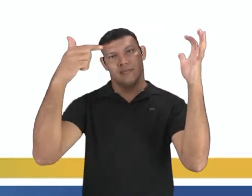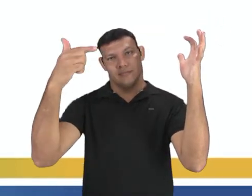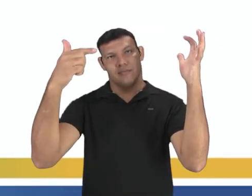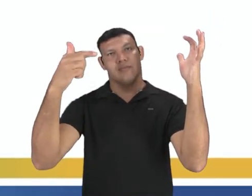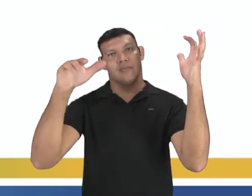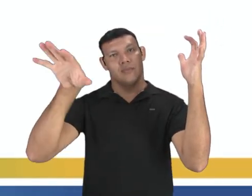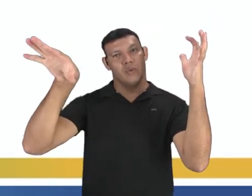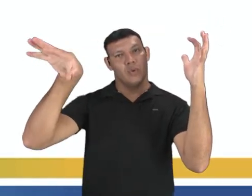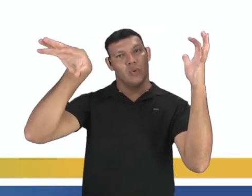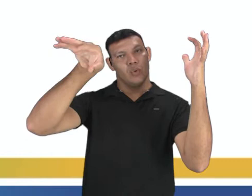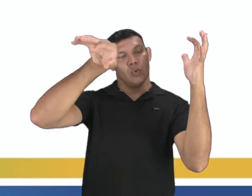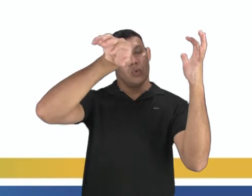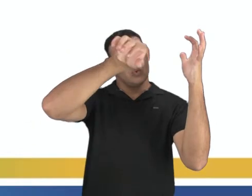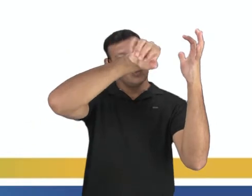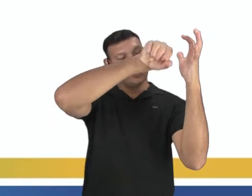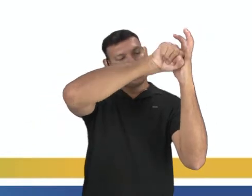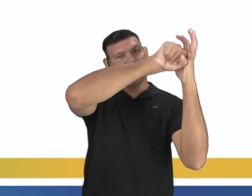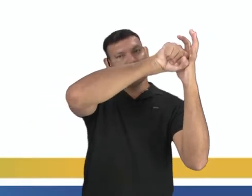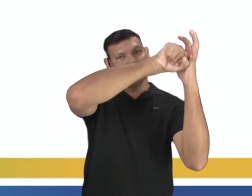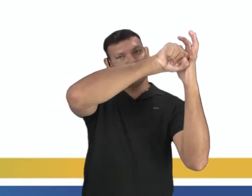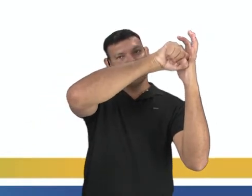também absorvido pela planta,